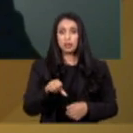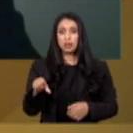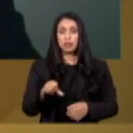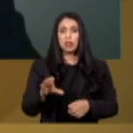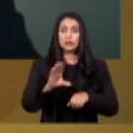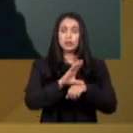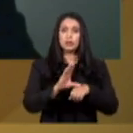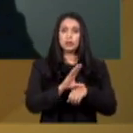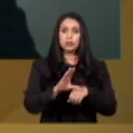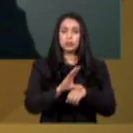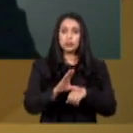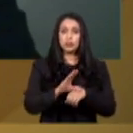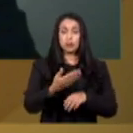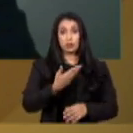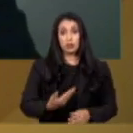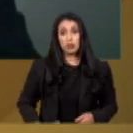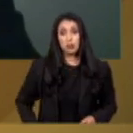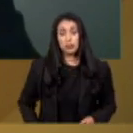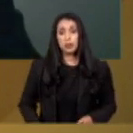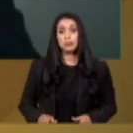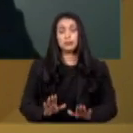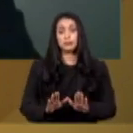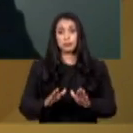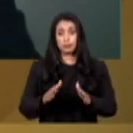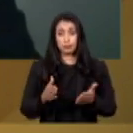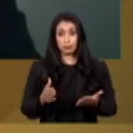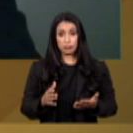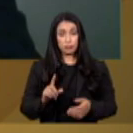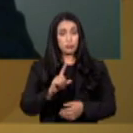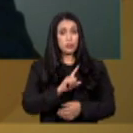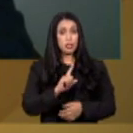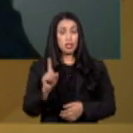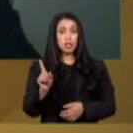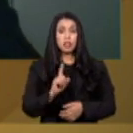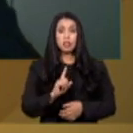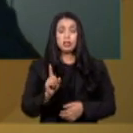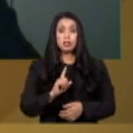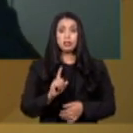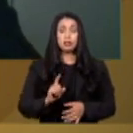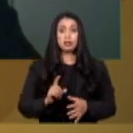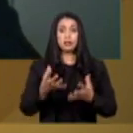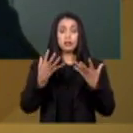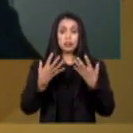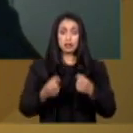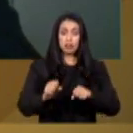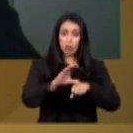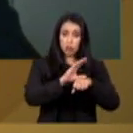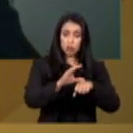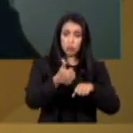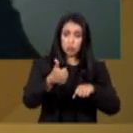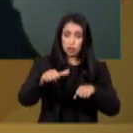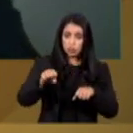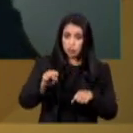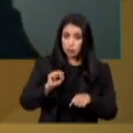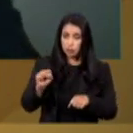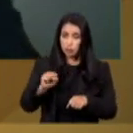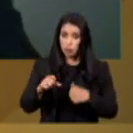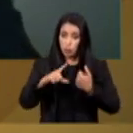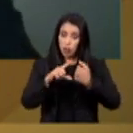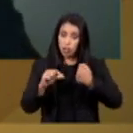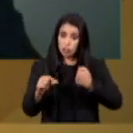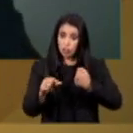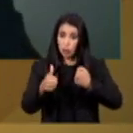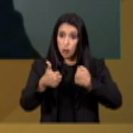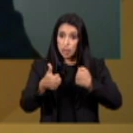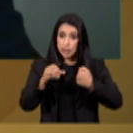da constituição da república declara demais não recepcionado pela construção de 1958 o